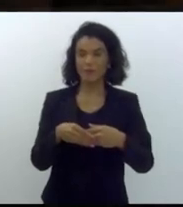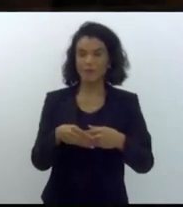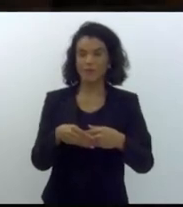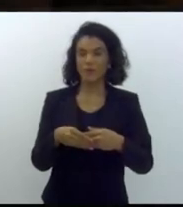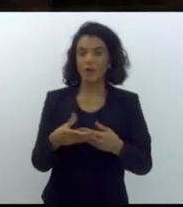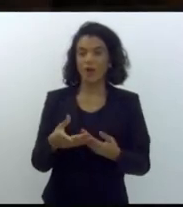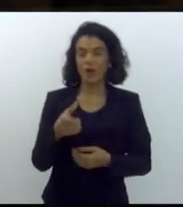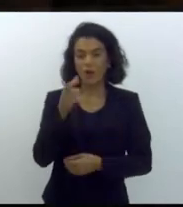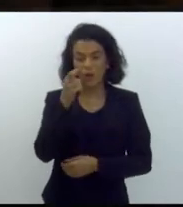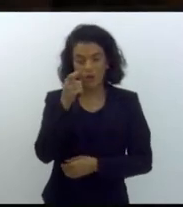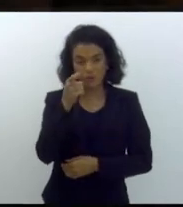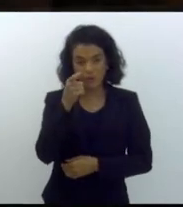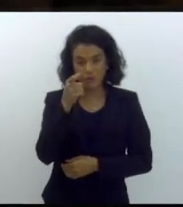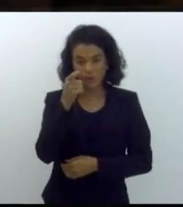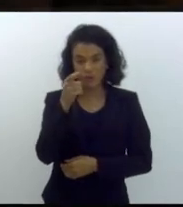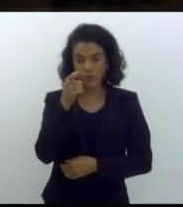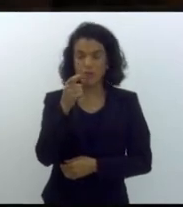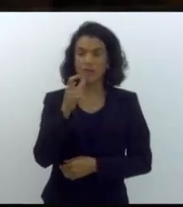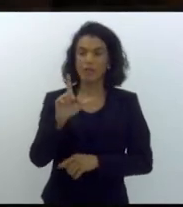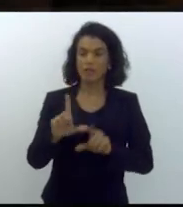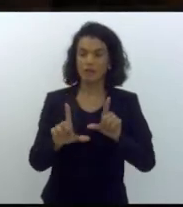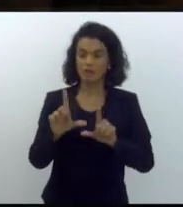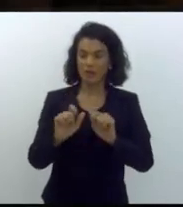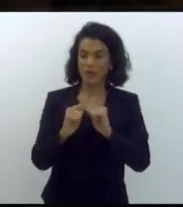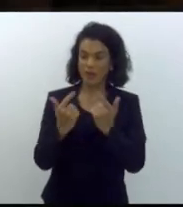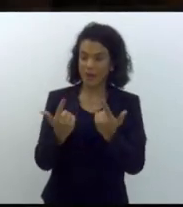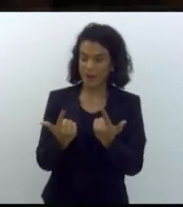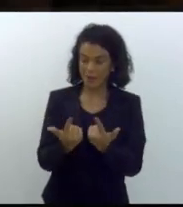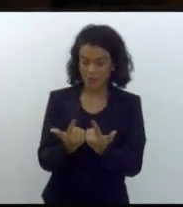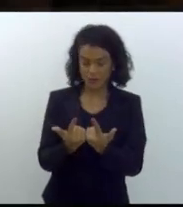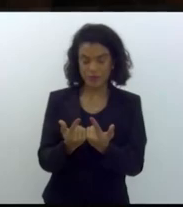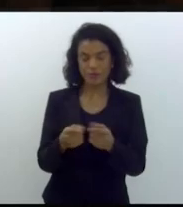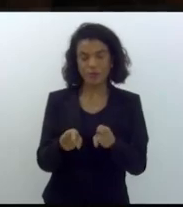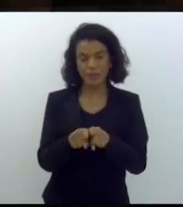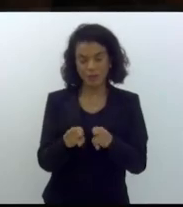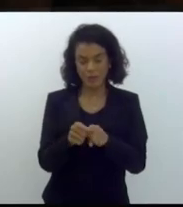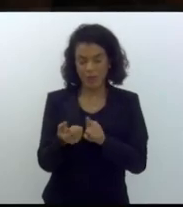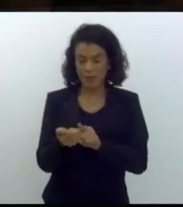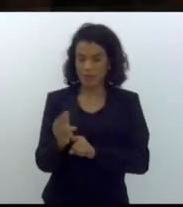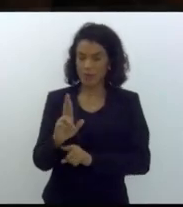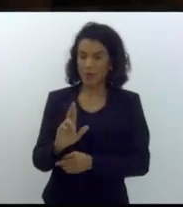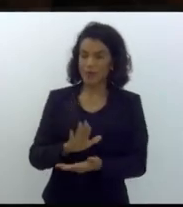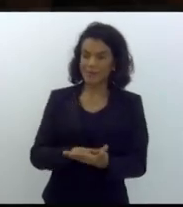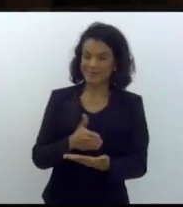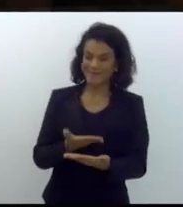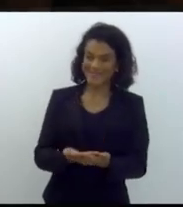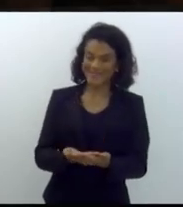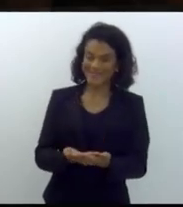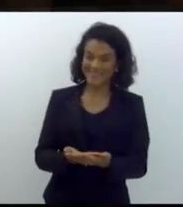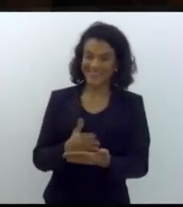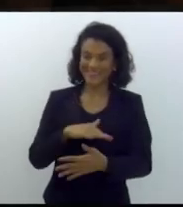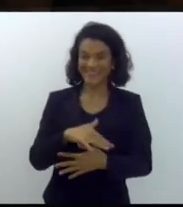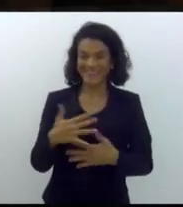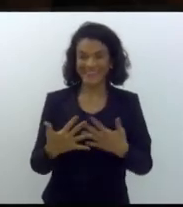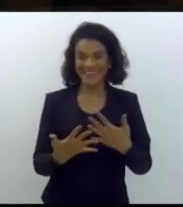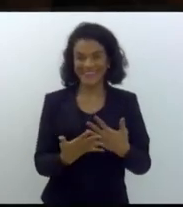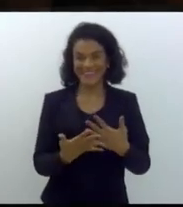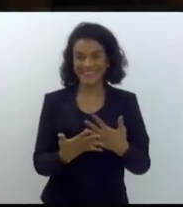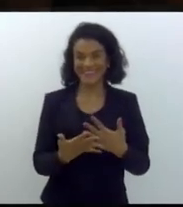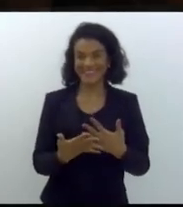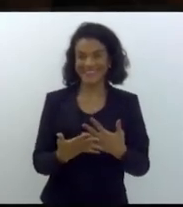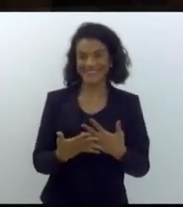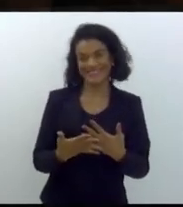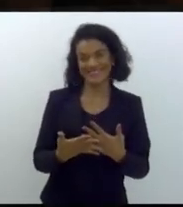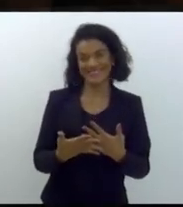os telespectadores da TV Alerta e a senhora intérprete da língua de libras